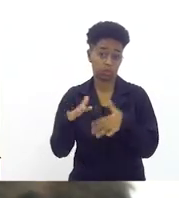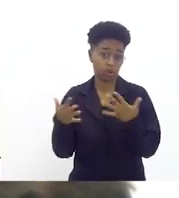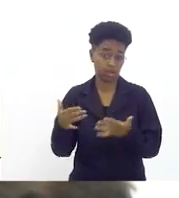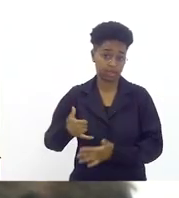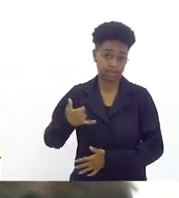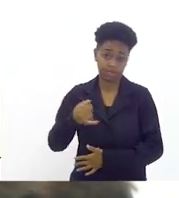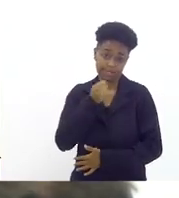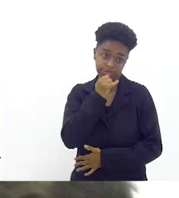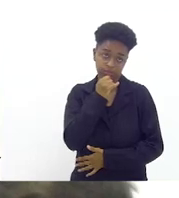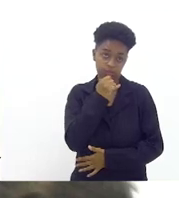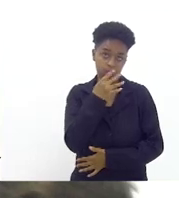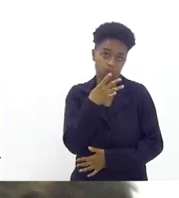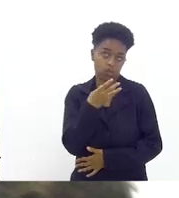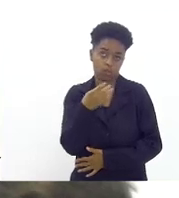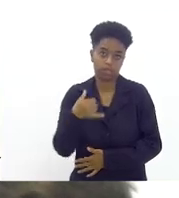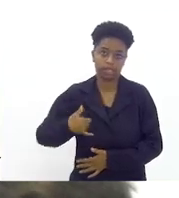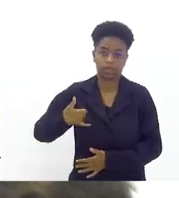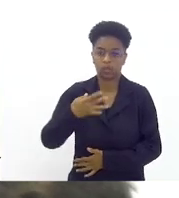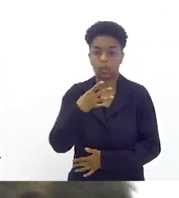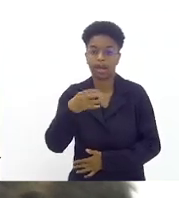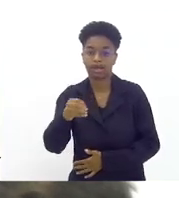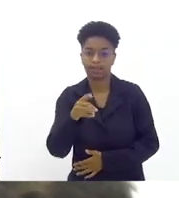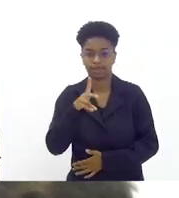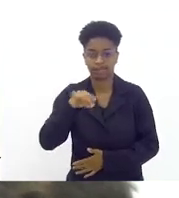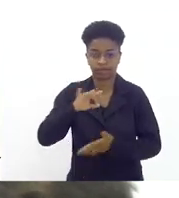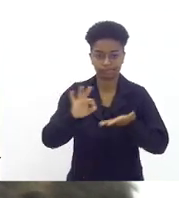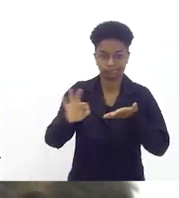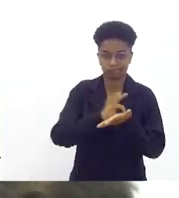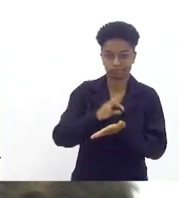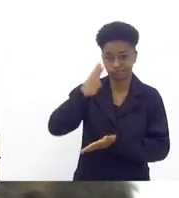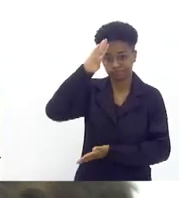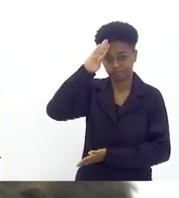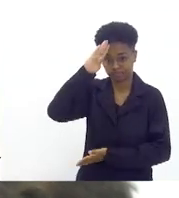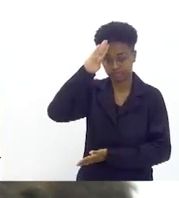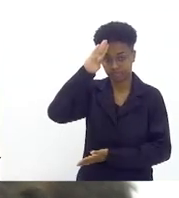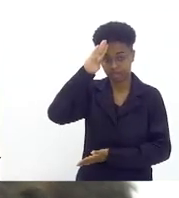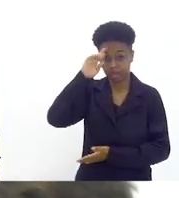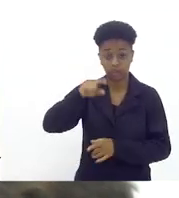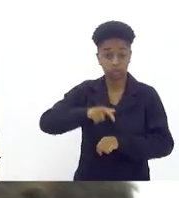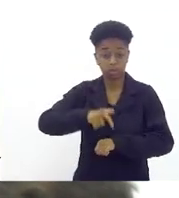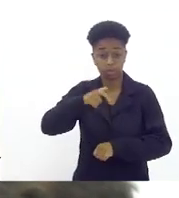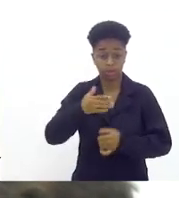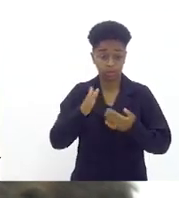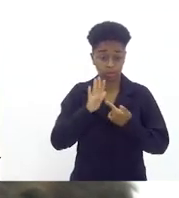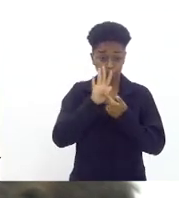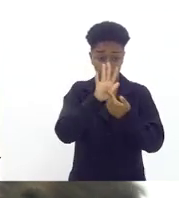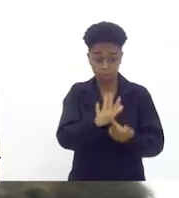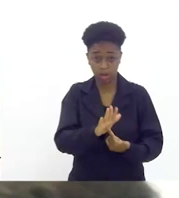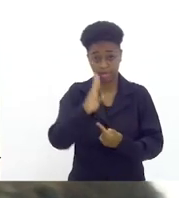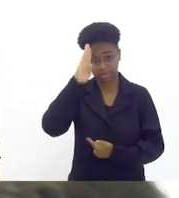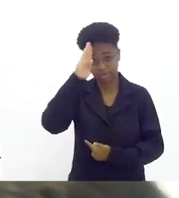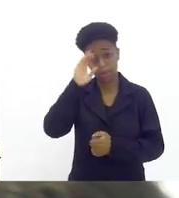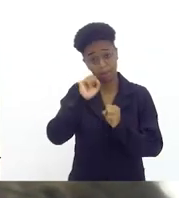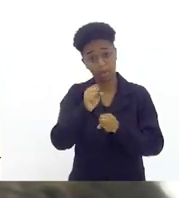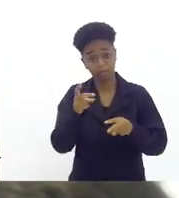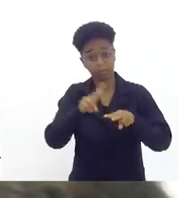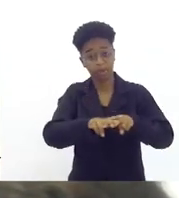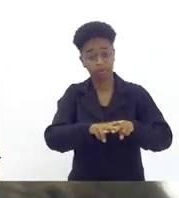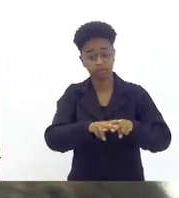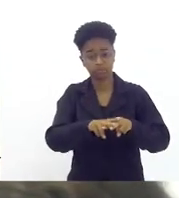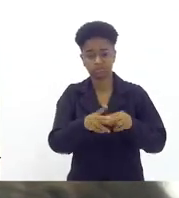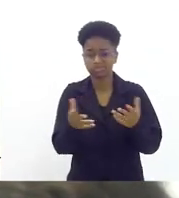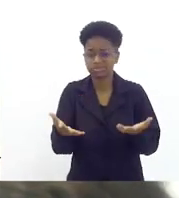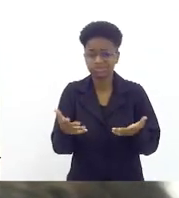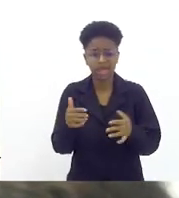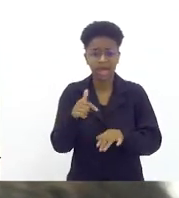você tem, sei lá, 40 anos e vai se alistar, no ato de você se apresentar no exército, para o alistamento você pode ser preso. Então, até